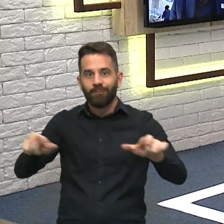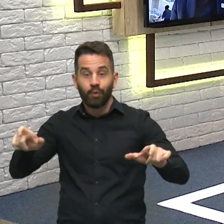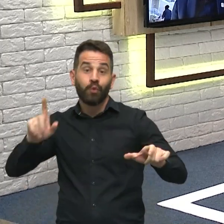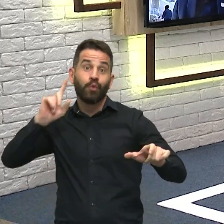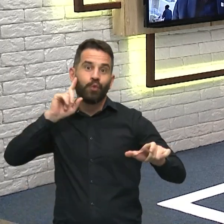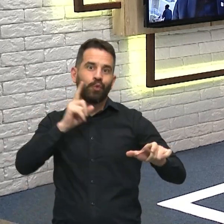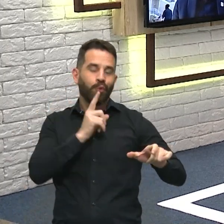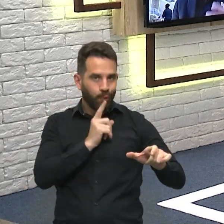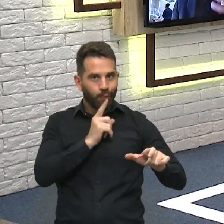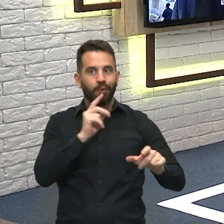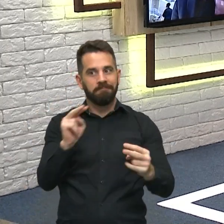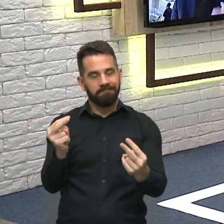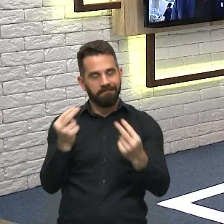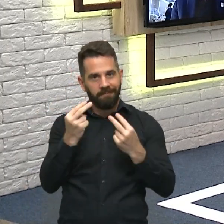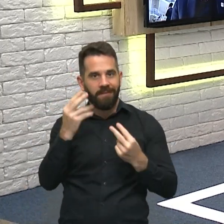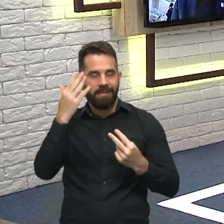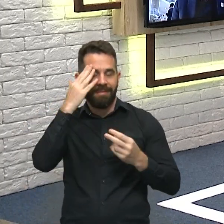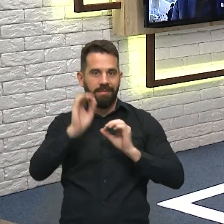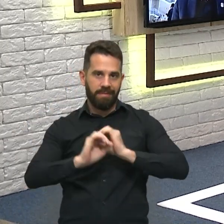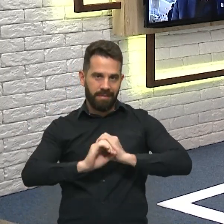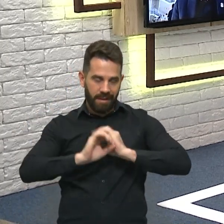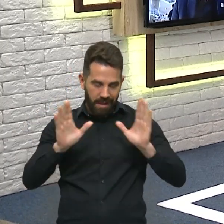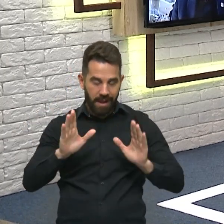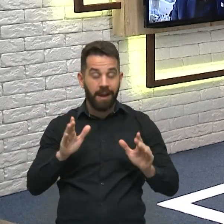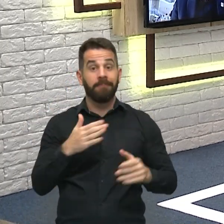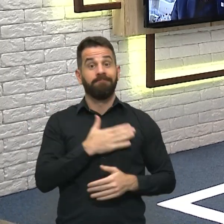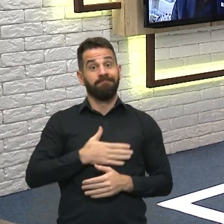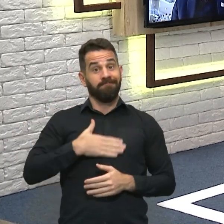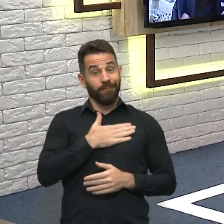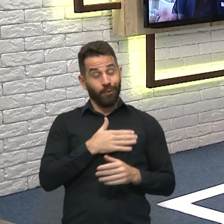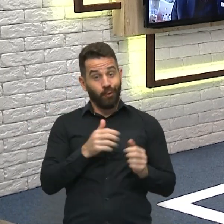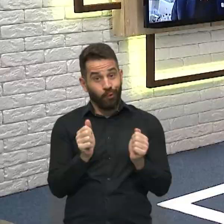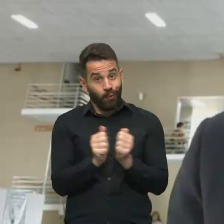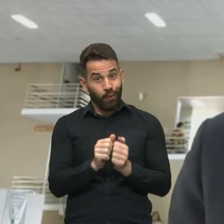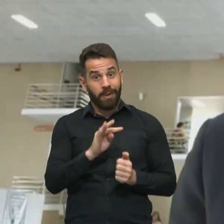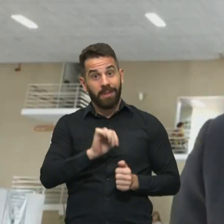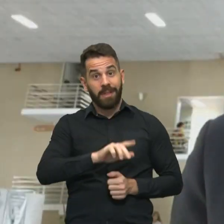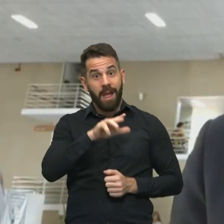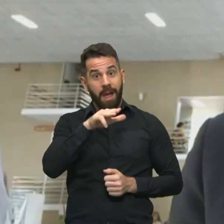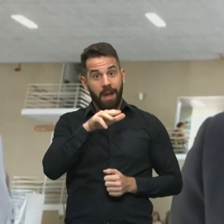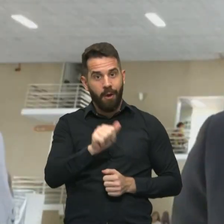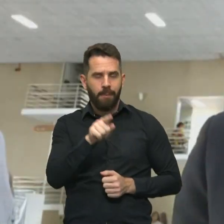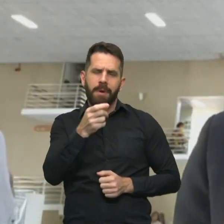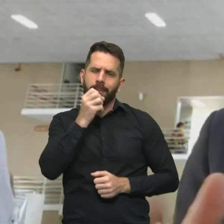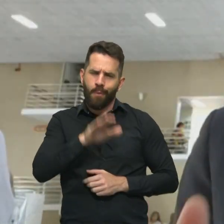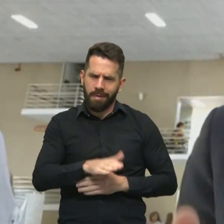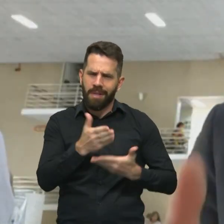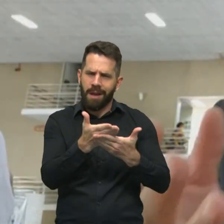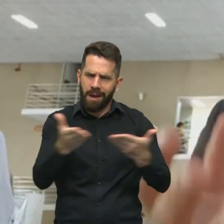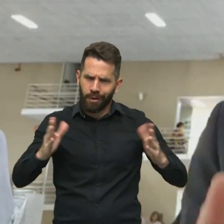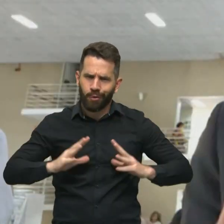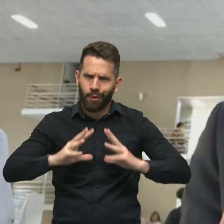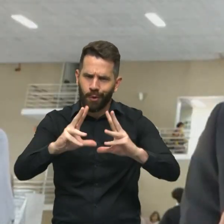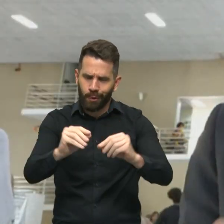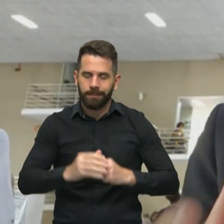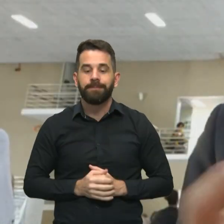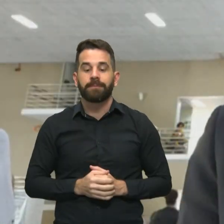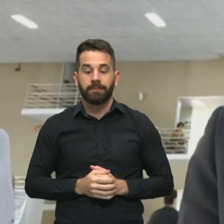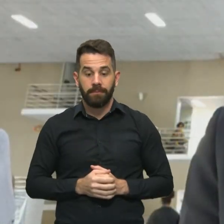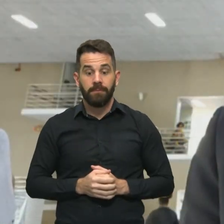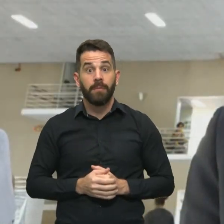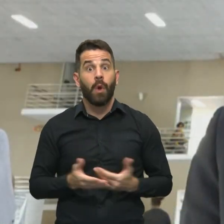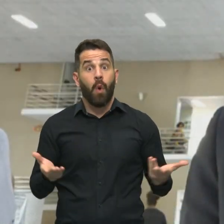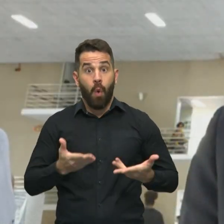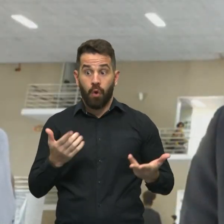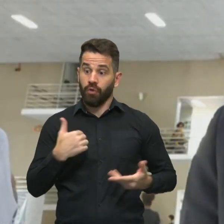telespectadores surdos, né? A satisfação também está aqui com a professora Thelma. Bom, então boa tarde a todos que nos acompanham. Cássio, eu fiz questão de estar aqui hoje no centro